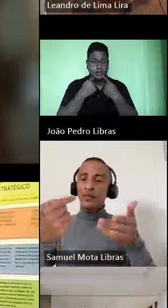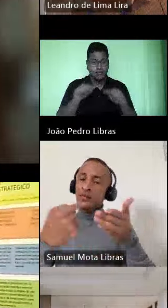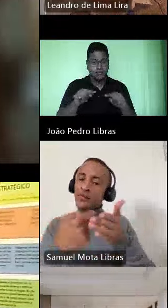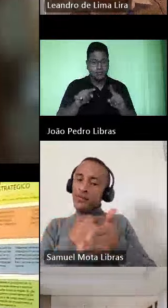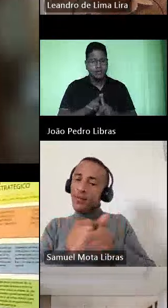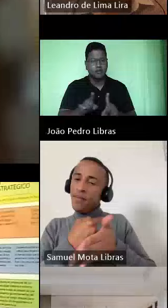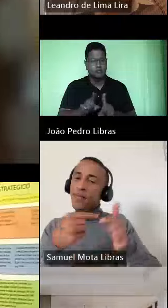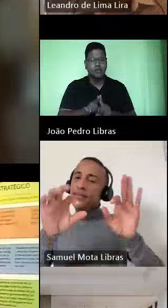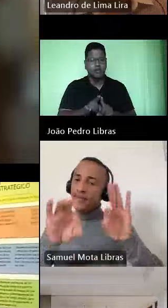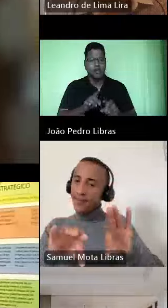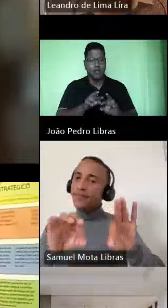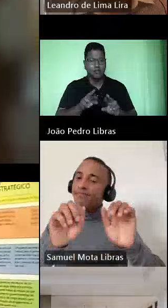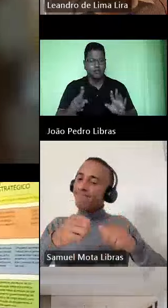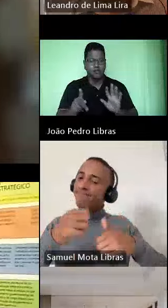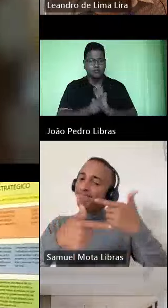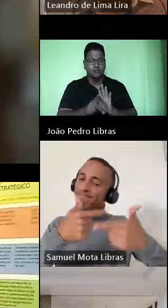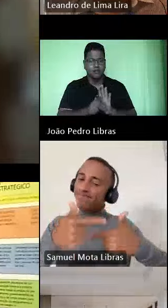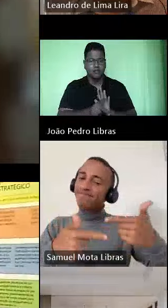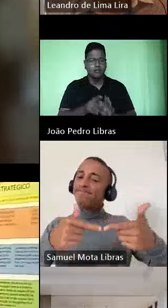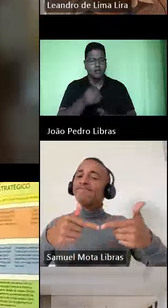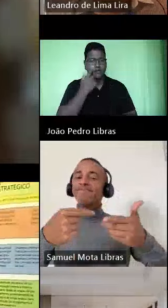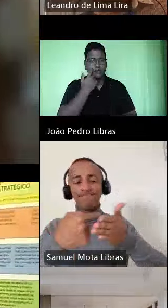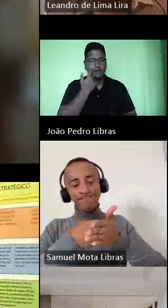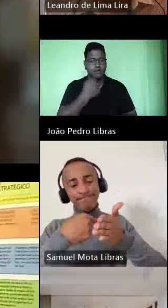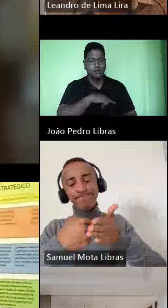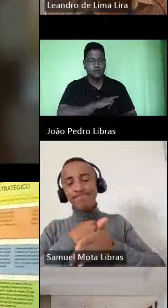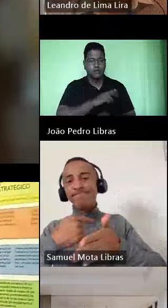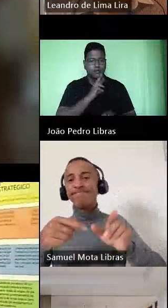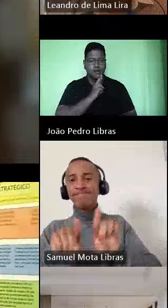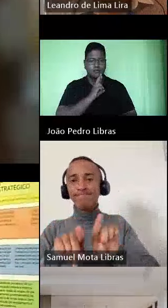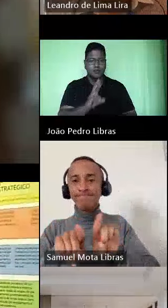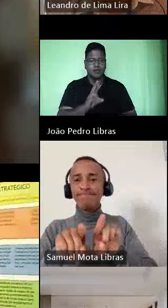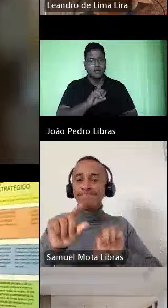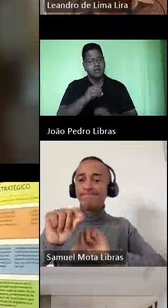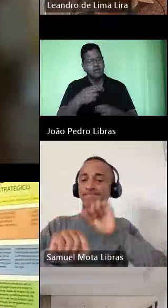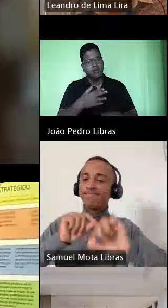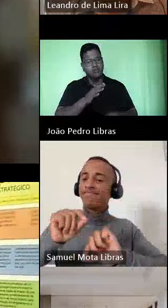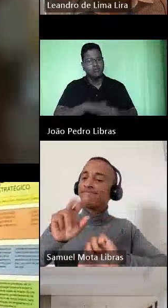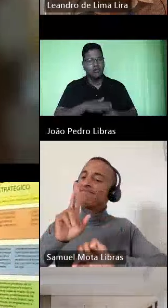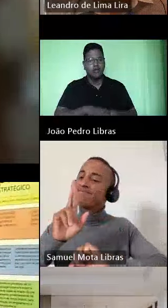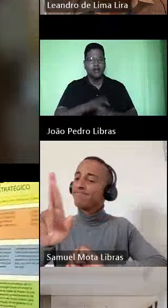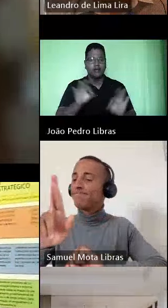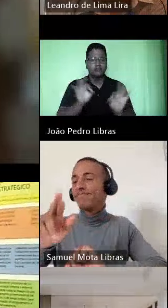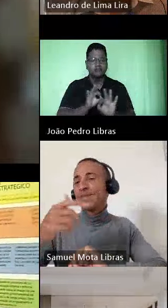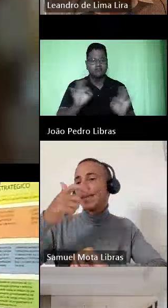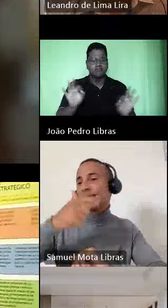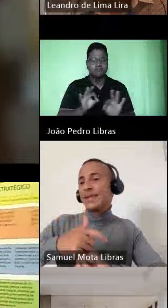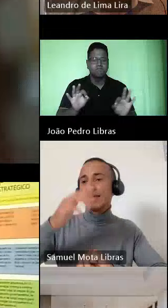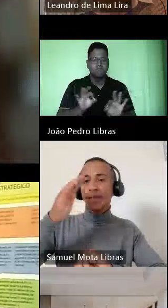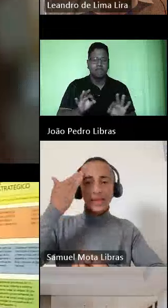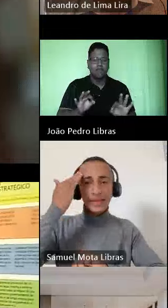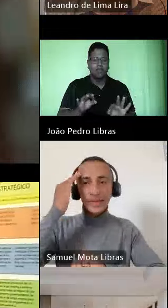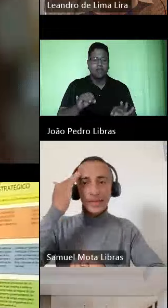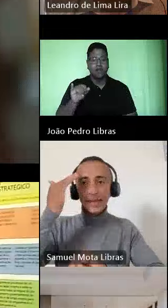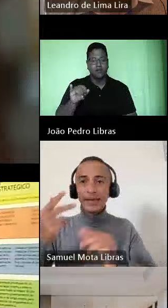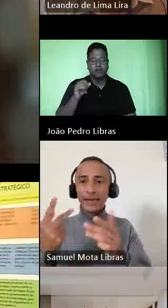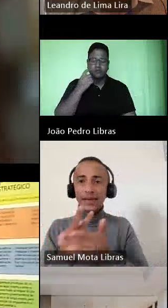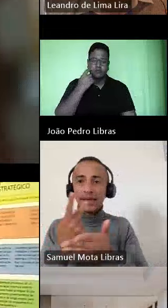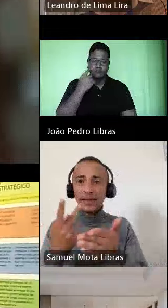o questionamento vai vir e o que a gente responder e o que a gente fez não foi suficiente vão entender que não é suficiente